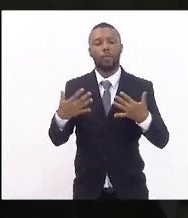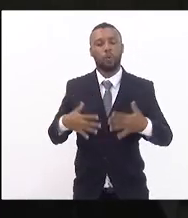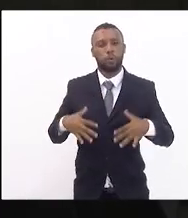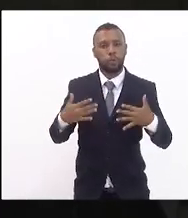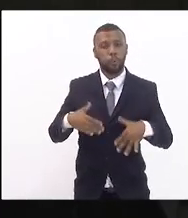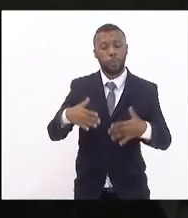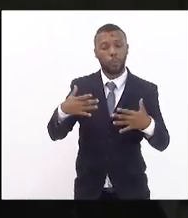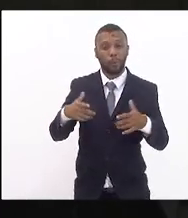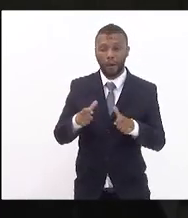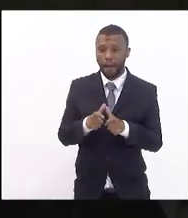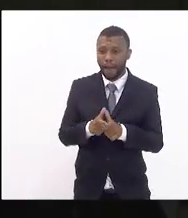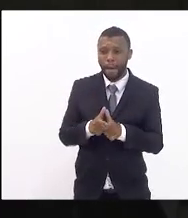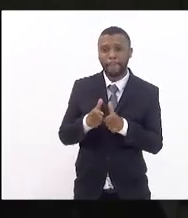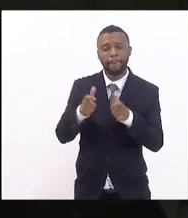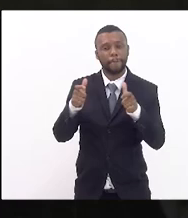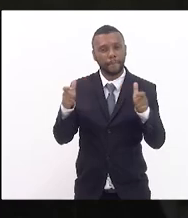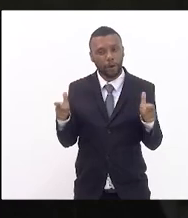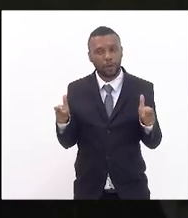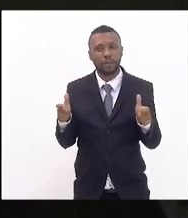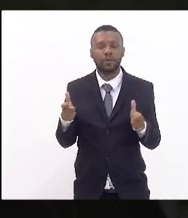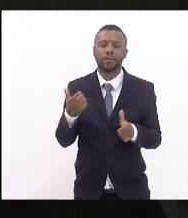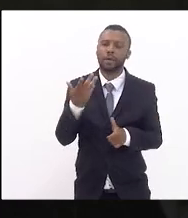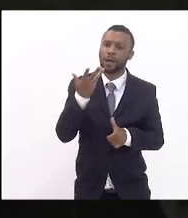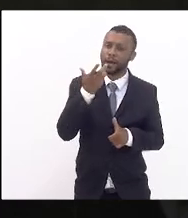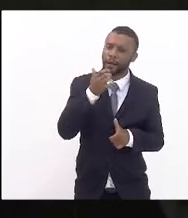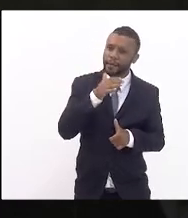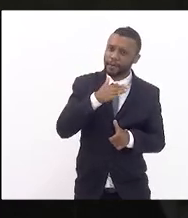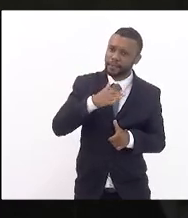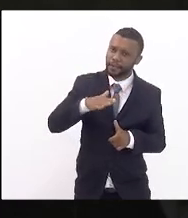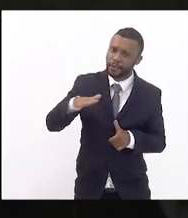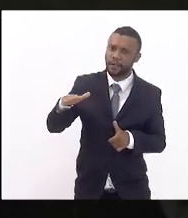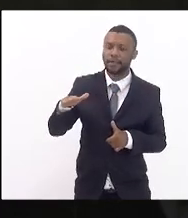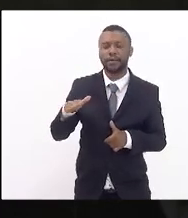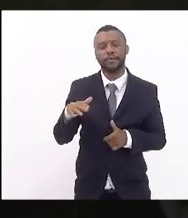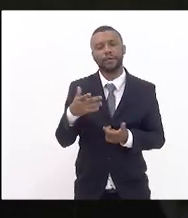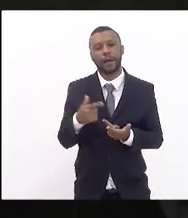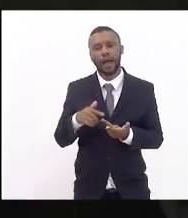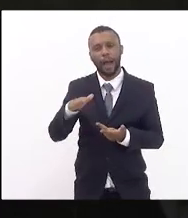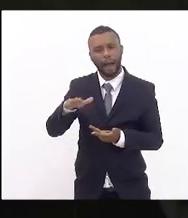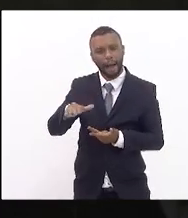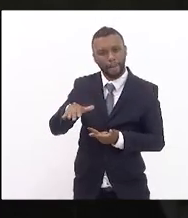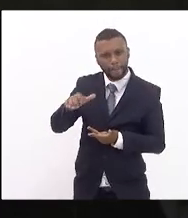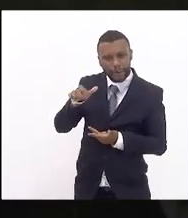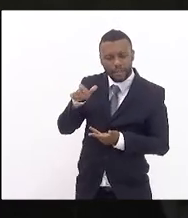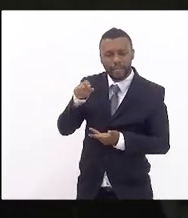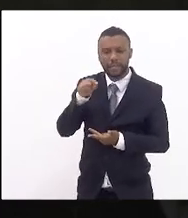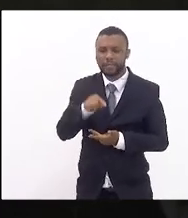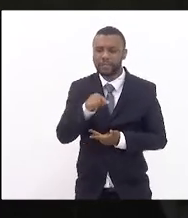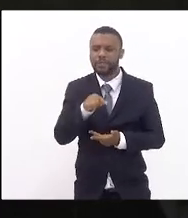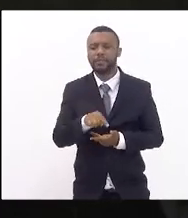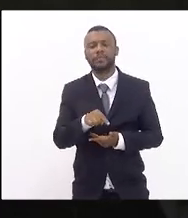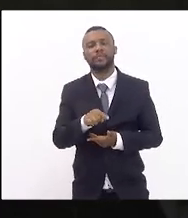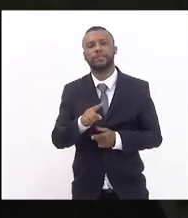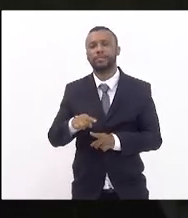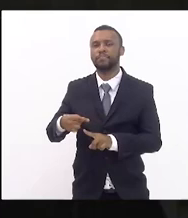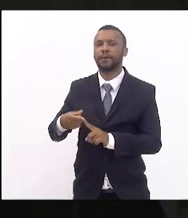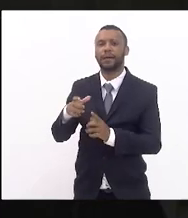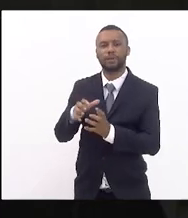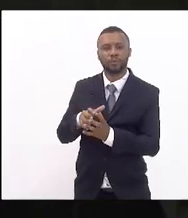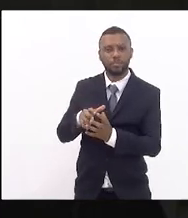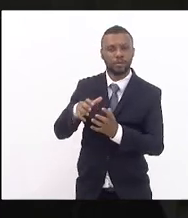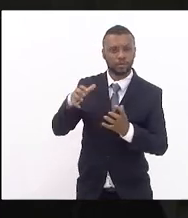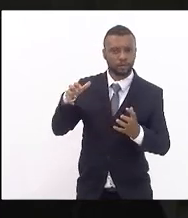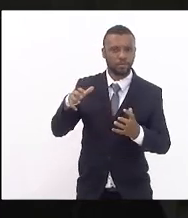grande maioria de crianças, das mães dessas crianças e dos idosos.